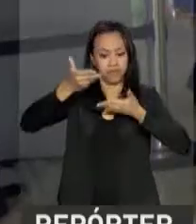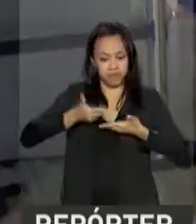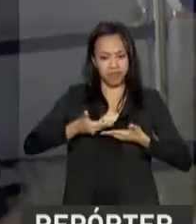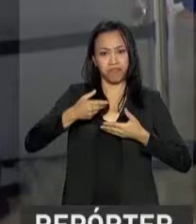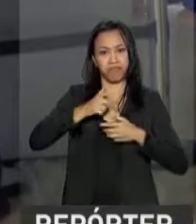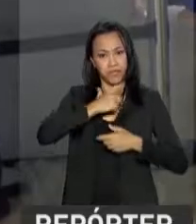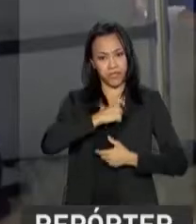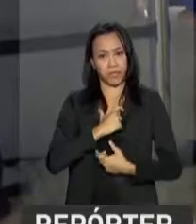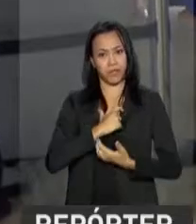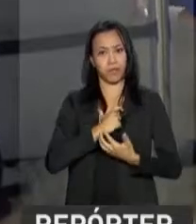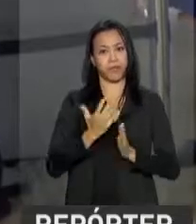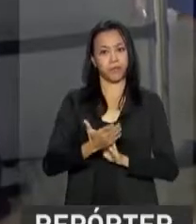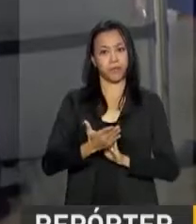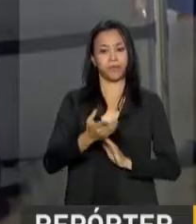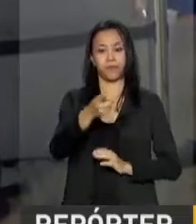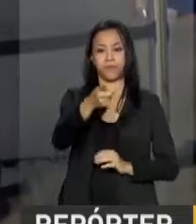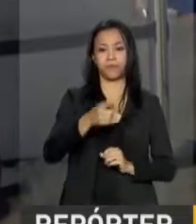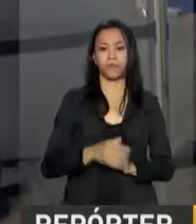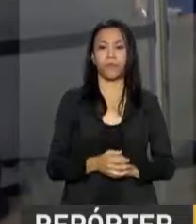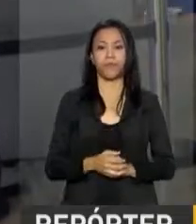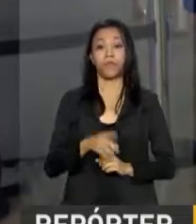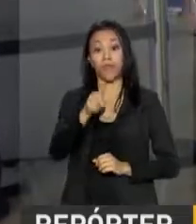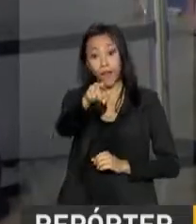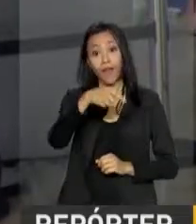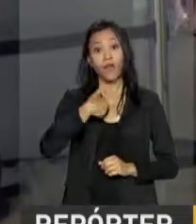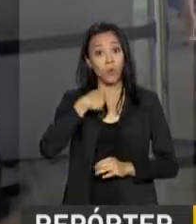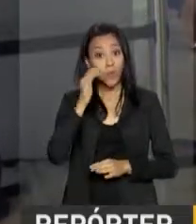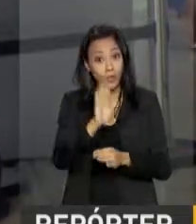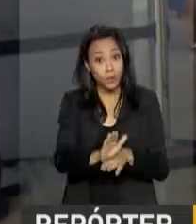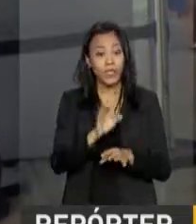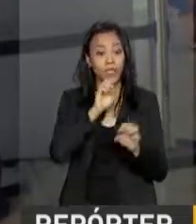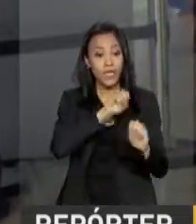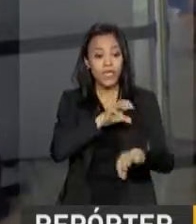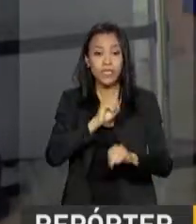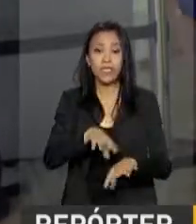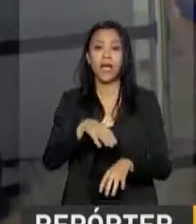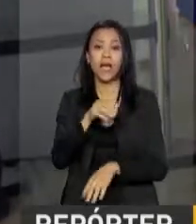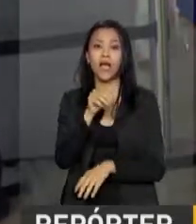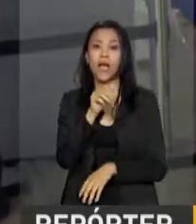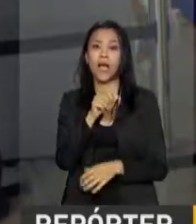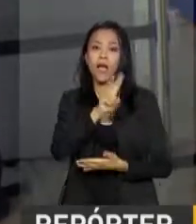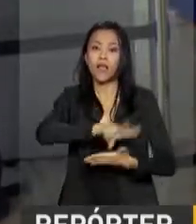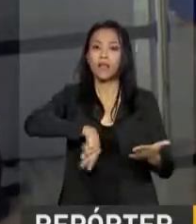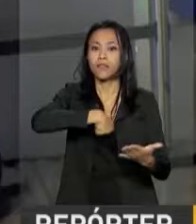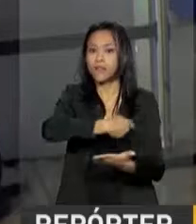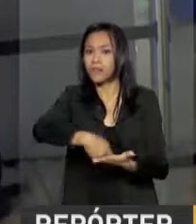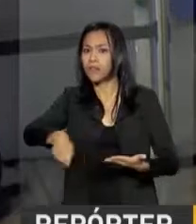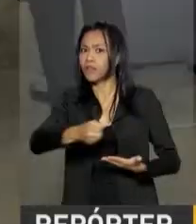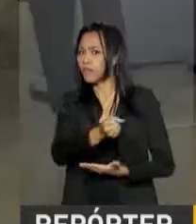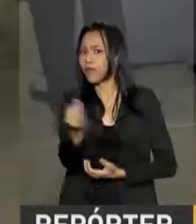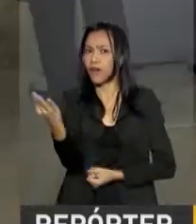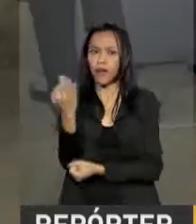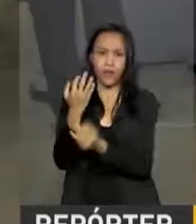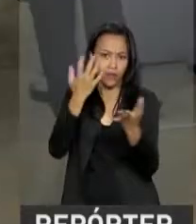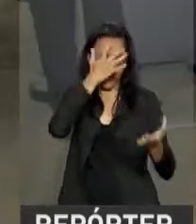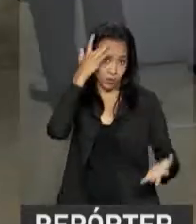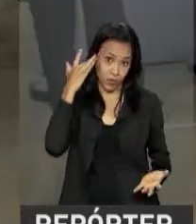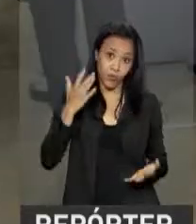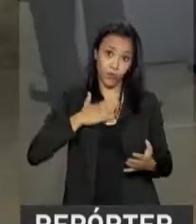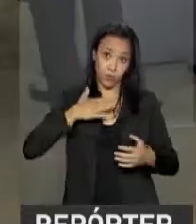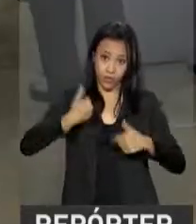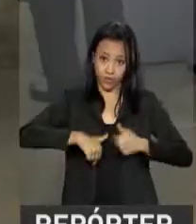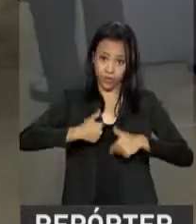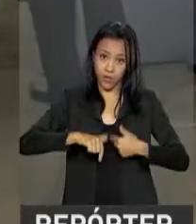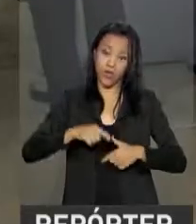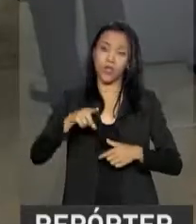provavelmente estou jogando muito brasileiro talvez alguns milhões brasileiros com nosso trabalho nos últimos 50